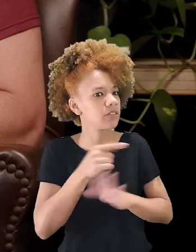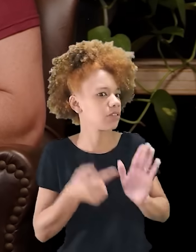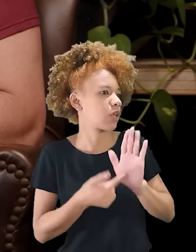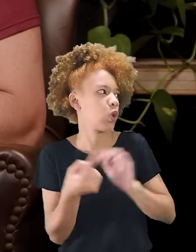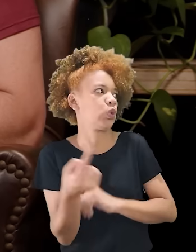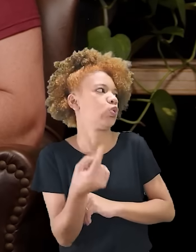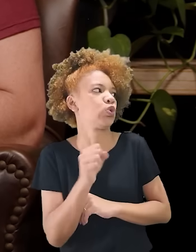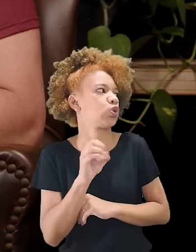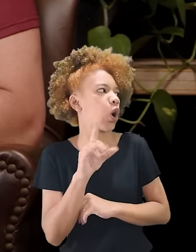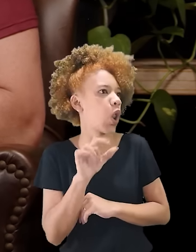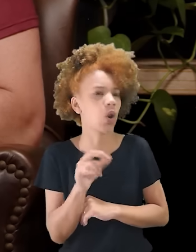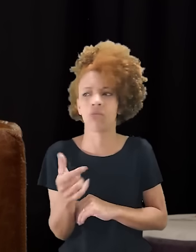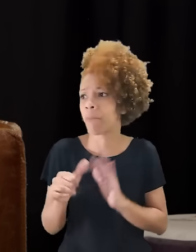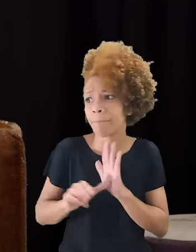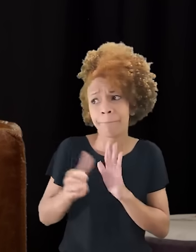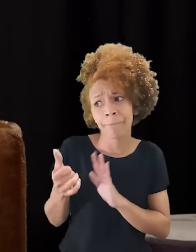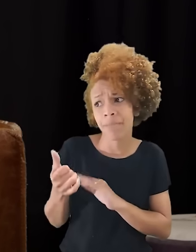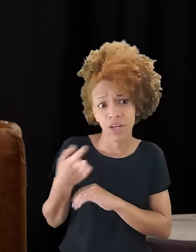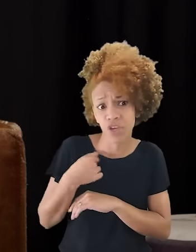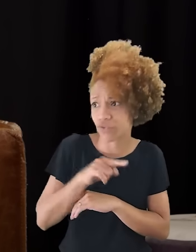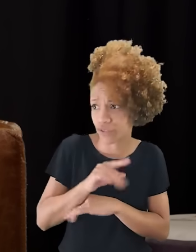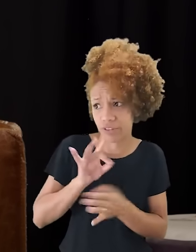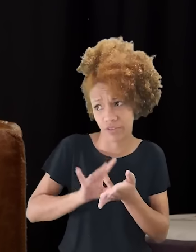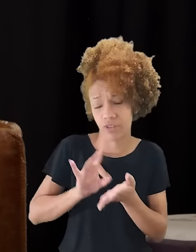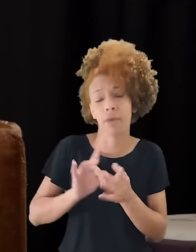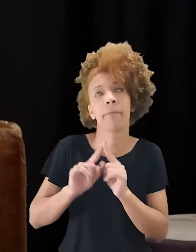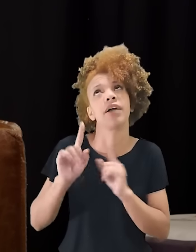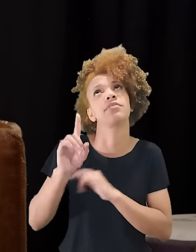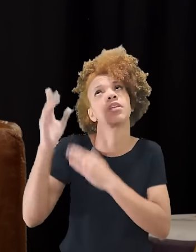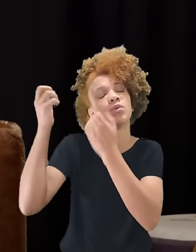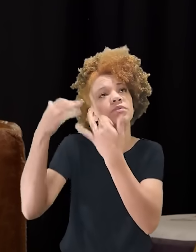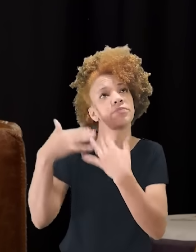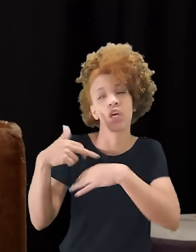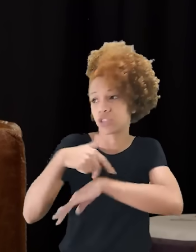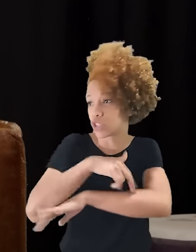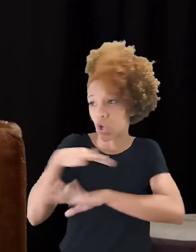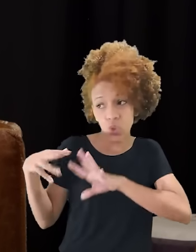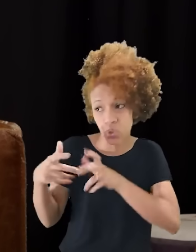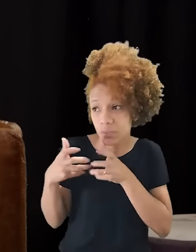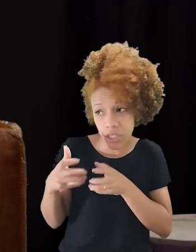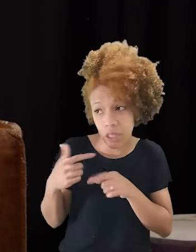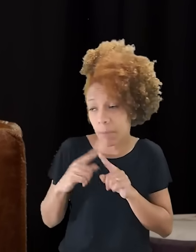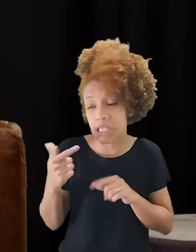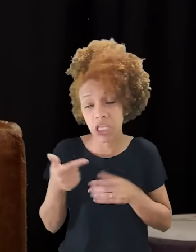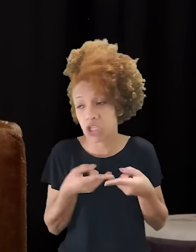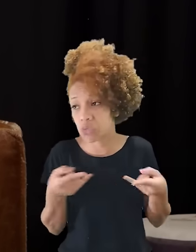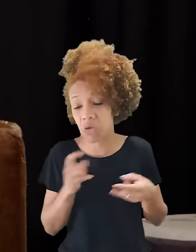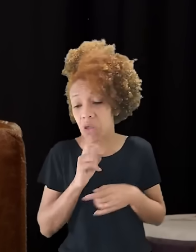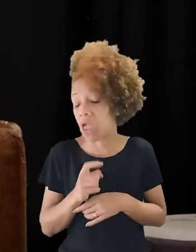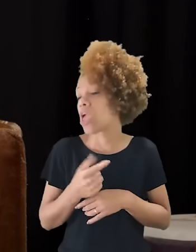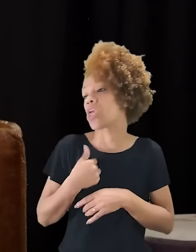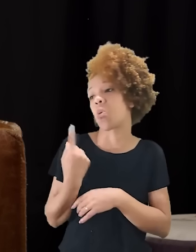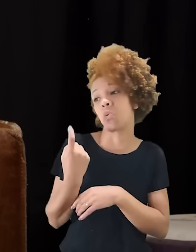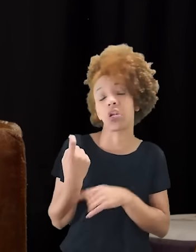solando né Vocês isso foi o primeiro que eu fui na verdade né mas Deus me agraciou com o desfile que todo mundo queria ir ninguém tinha ingresso e eu fui